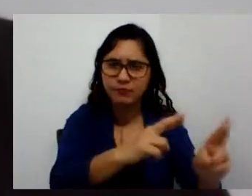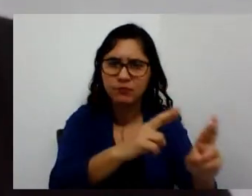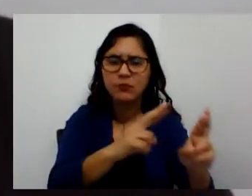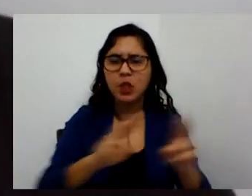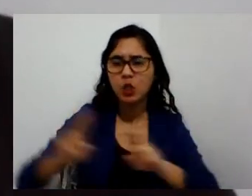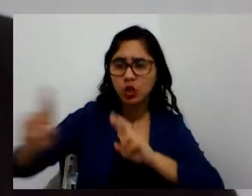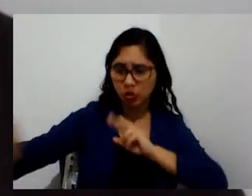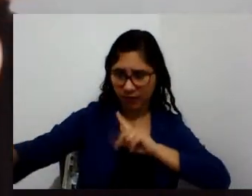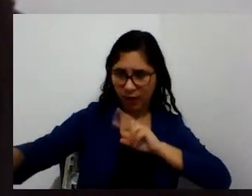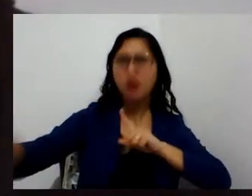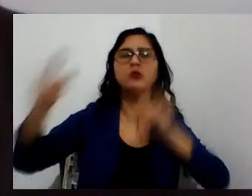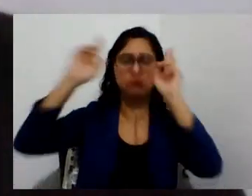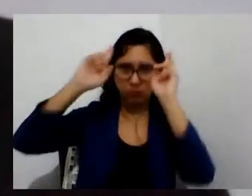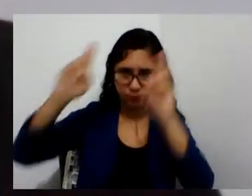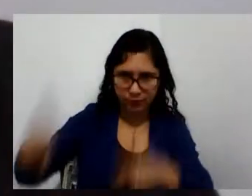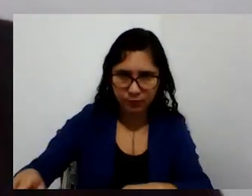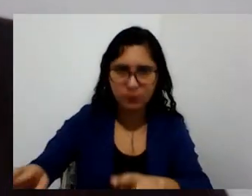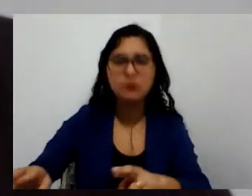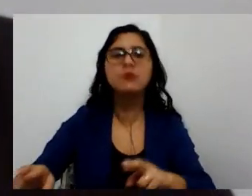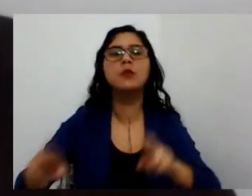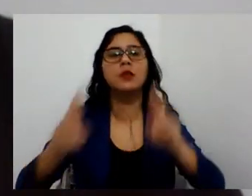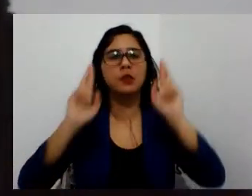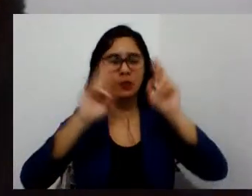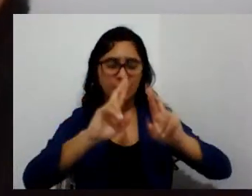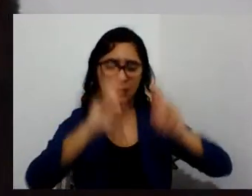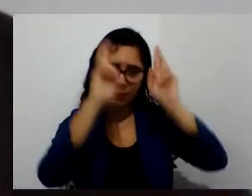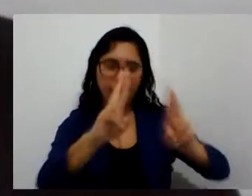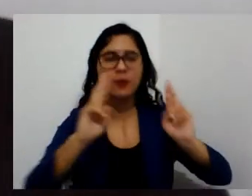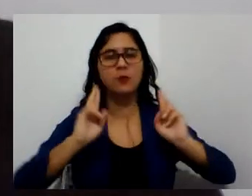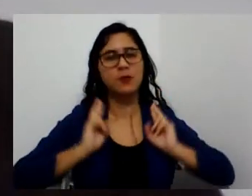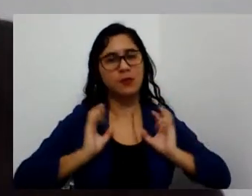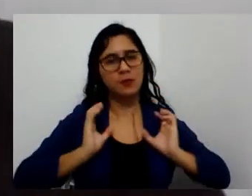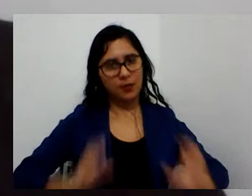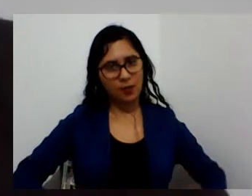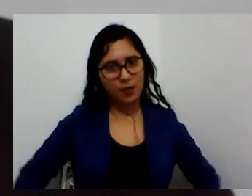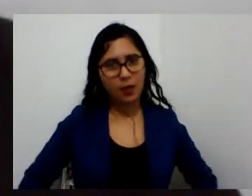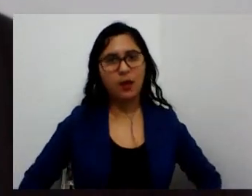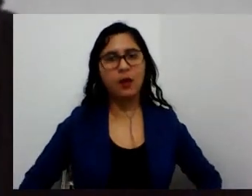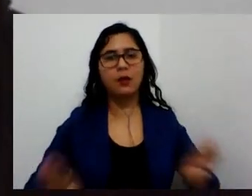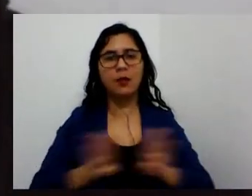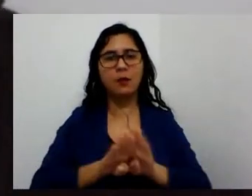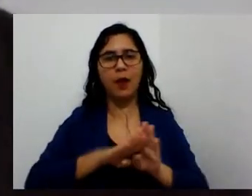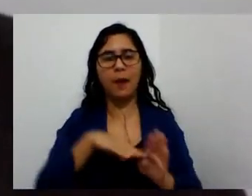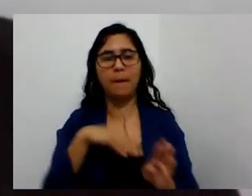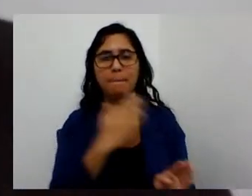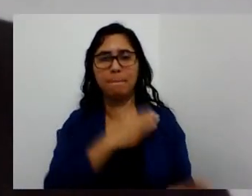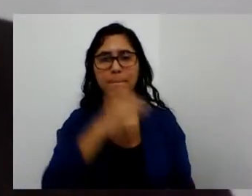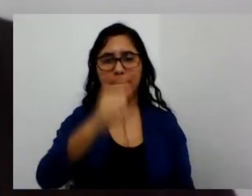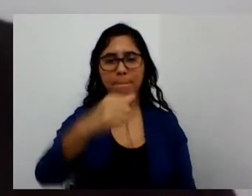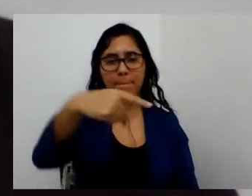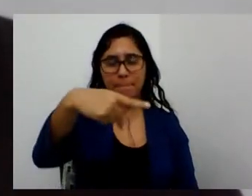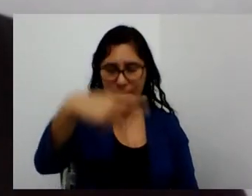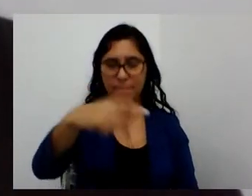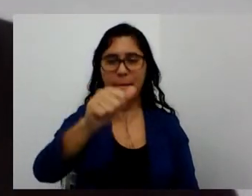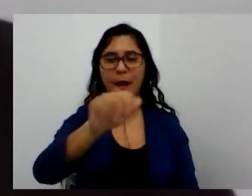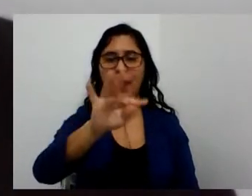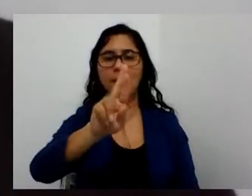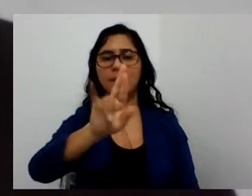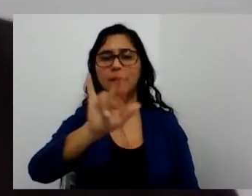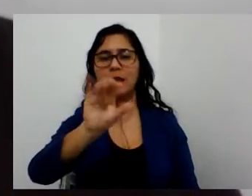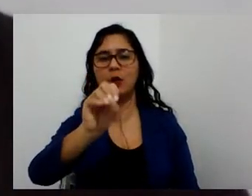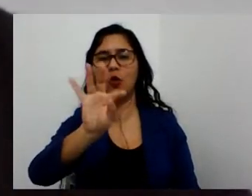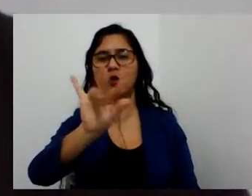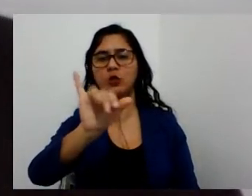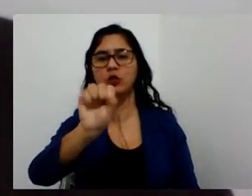diferenças. Respeito pela cidadania. Respeito pelo patriotismo. Nós temos que lutar muito por essa terra, muito por essa